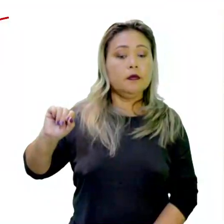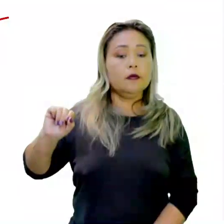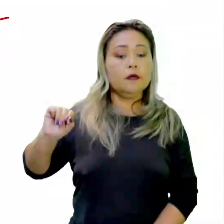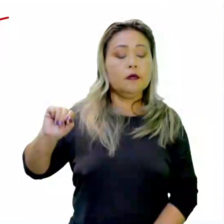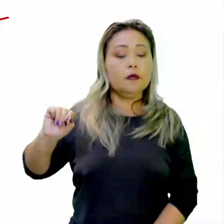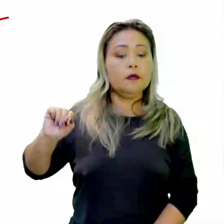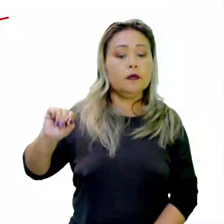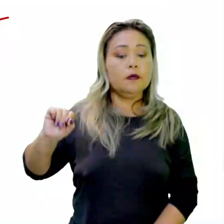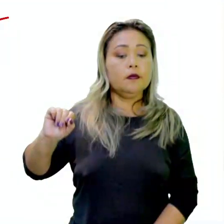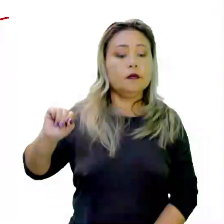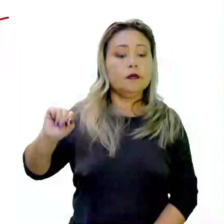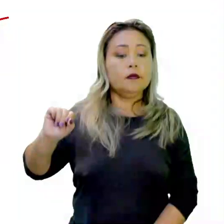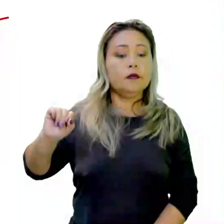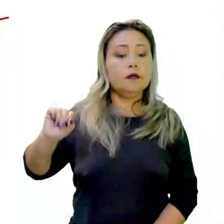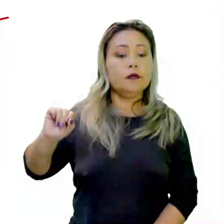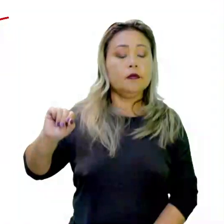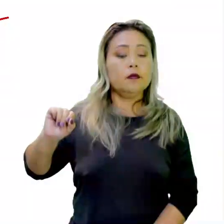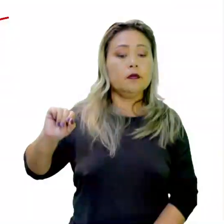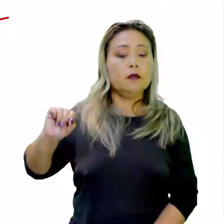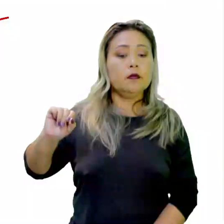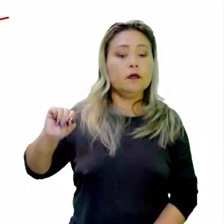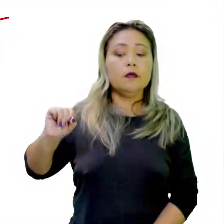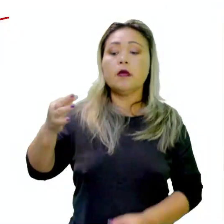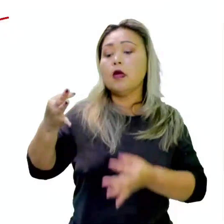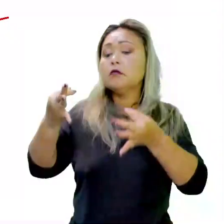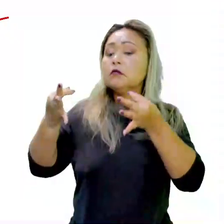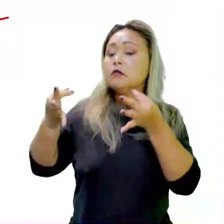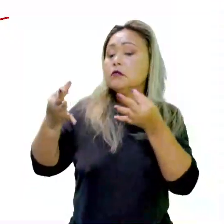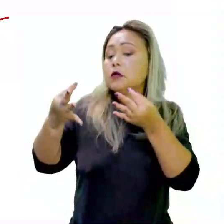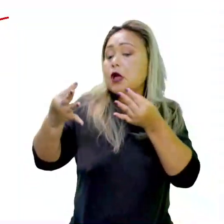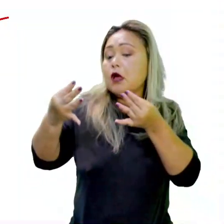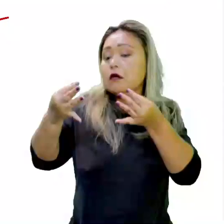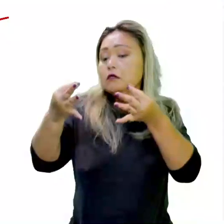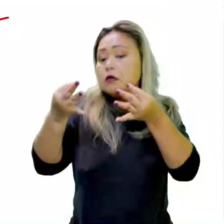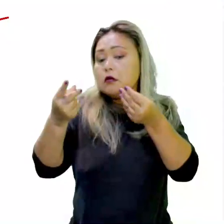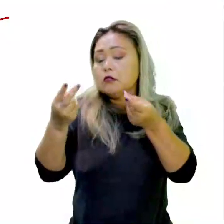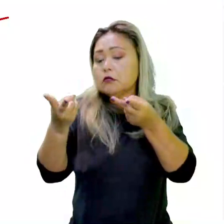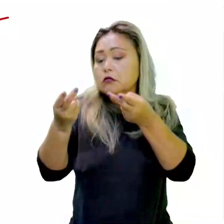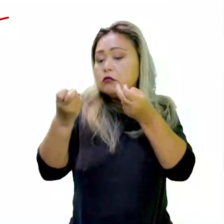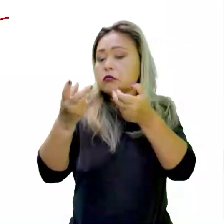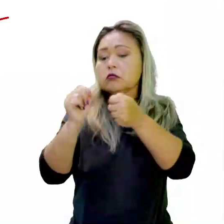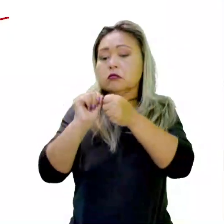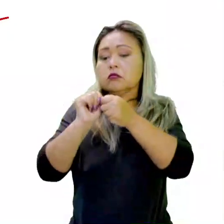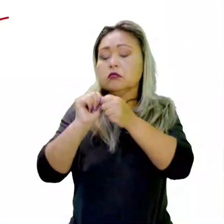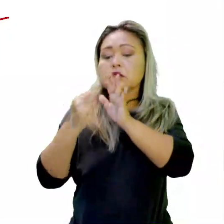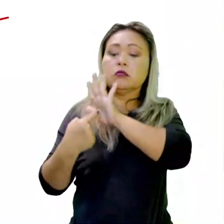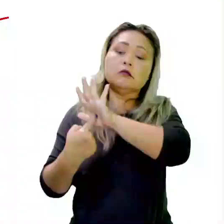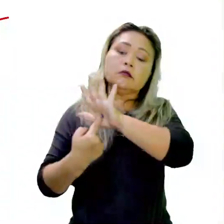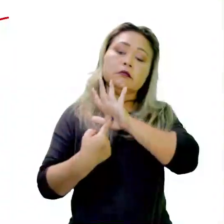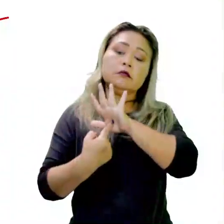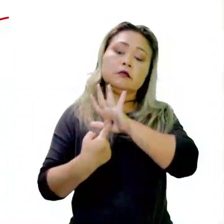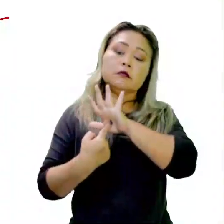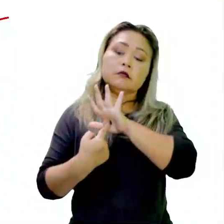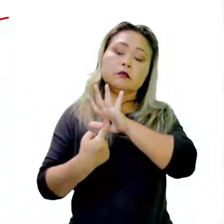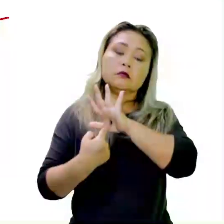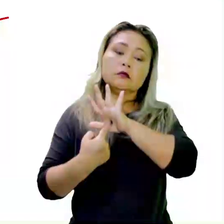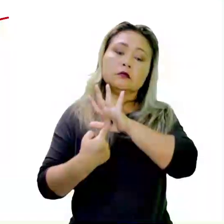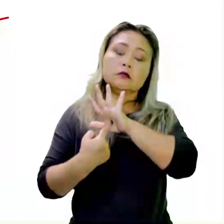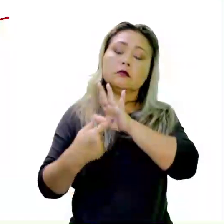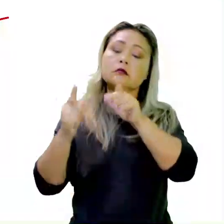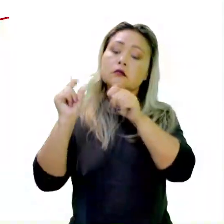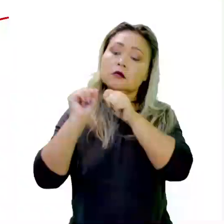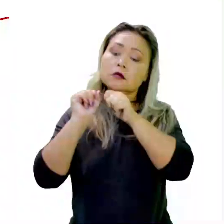neoclassicismo. O estilo refinado, né, professor, da representação aí, ou seja, uma